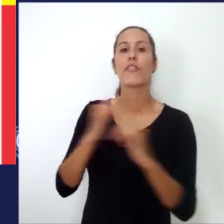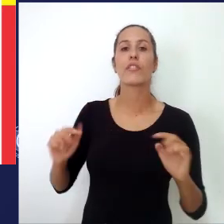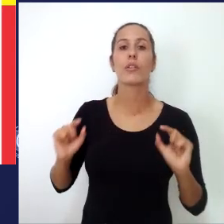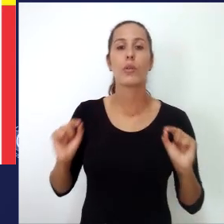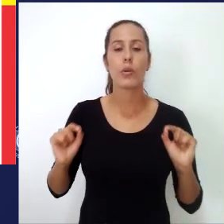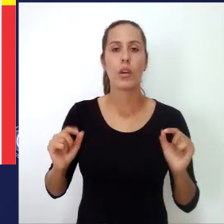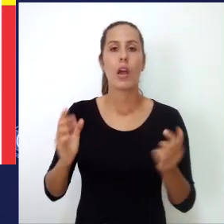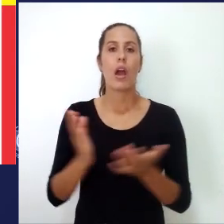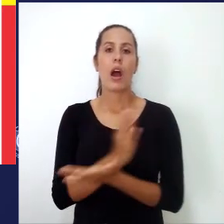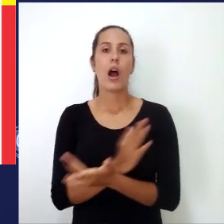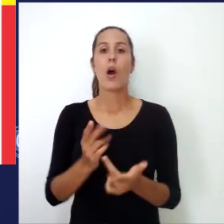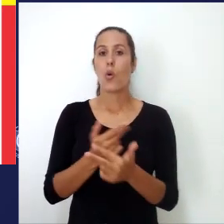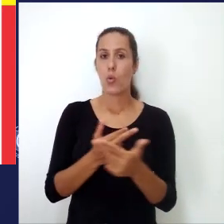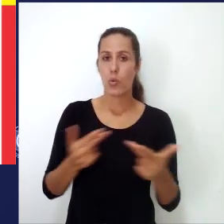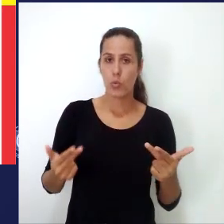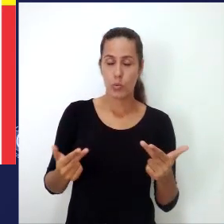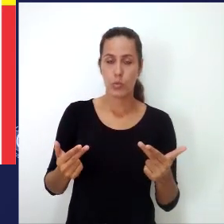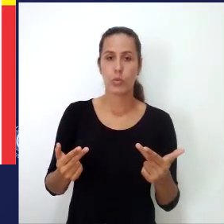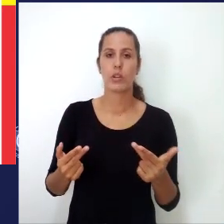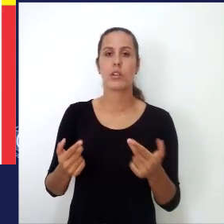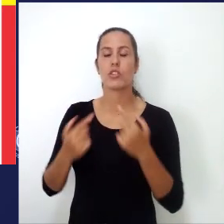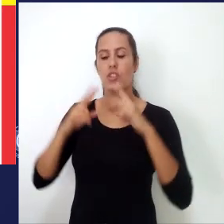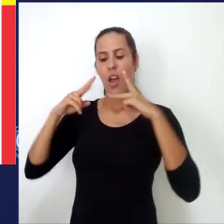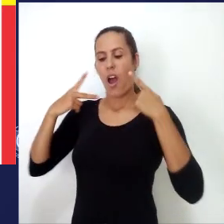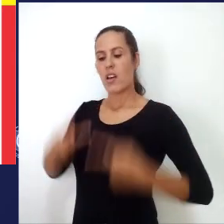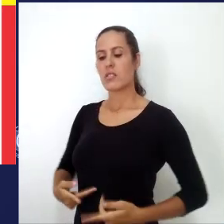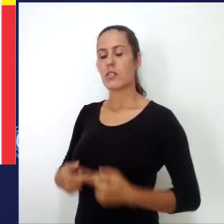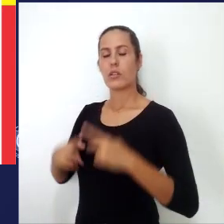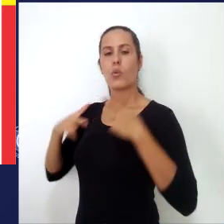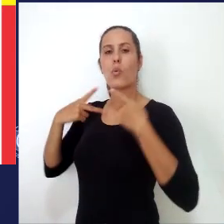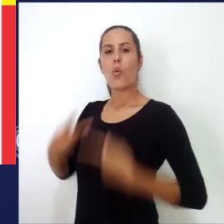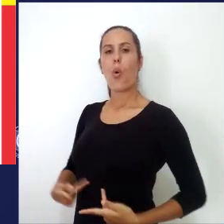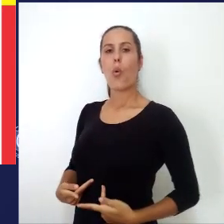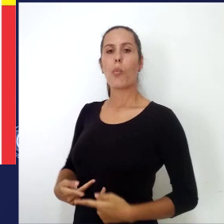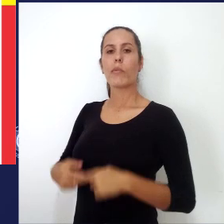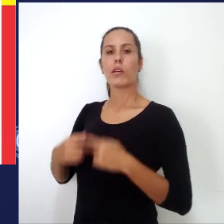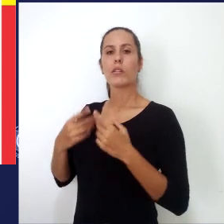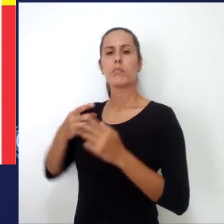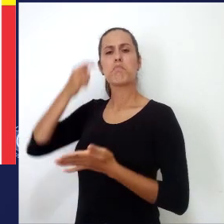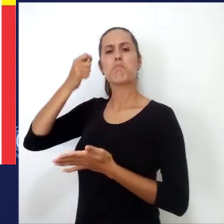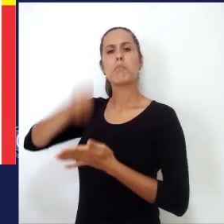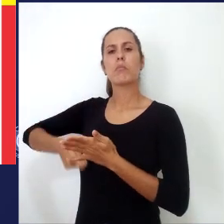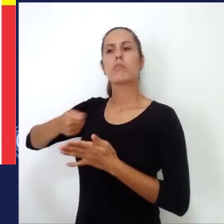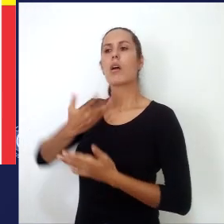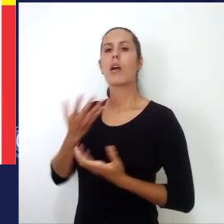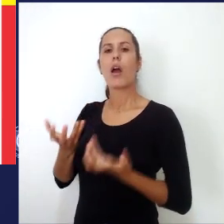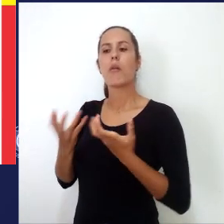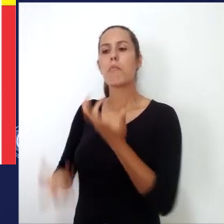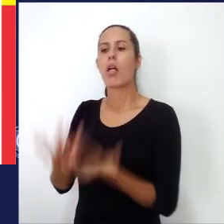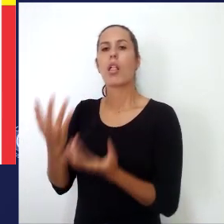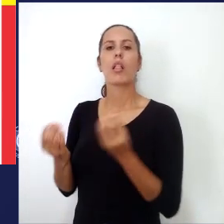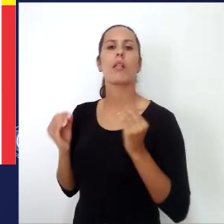danos provocados por ação humana intencional. E de acordo com o Centro